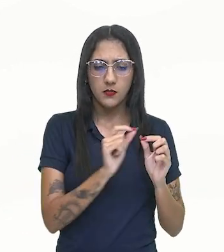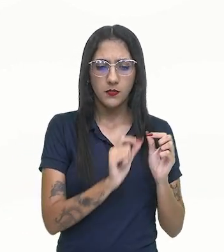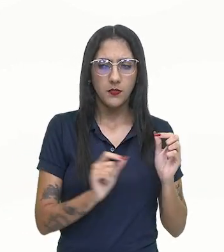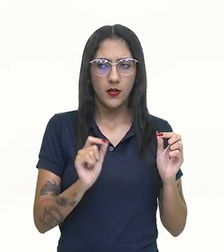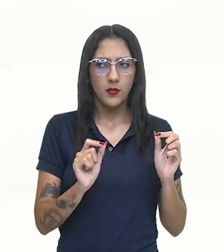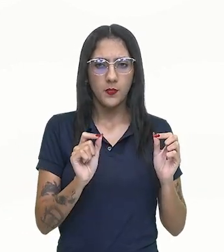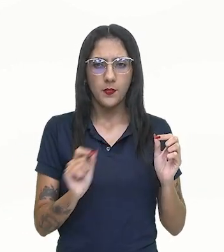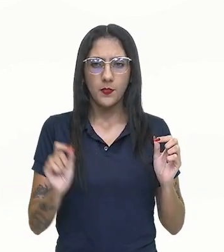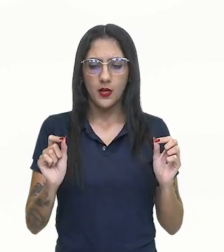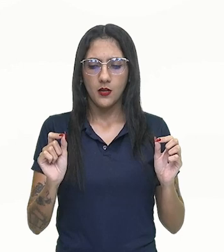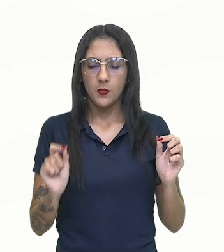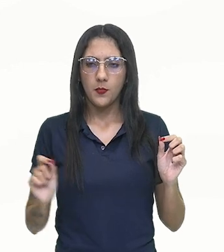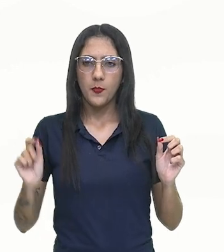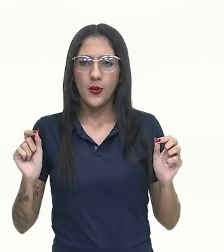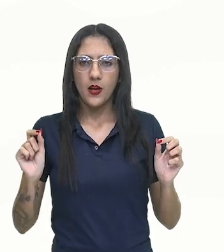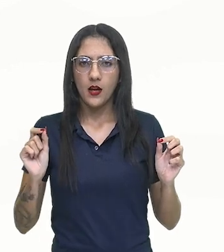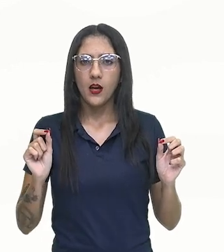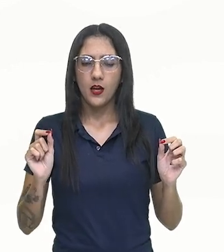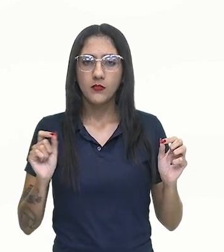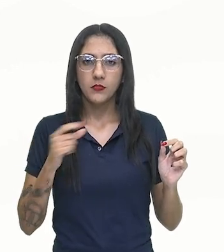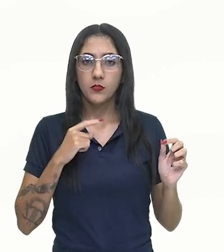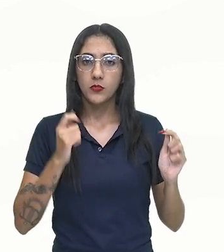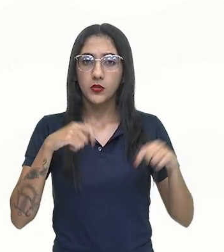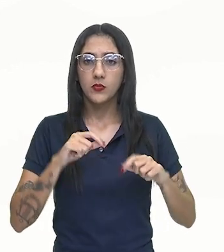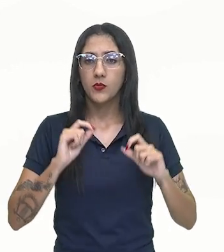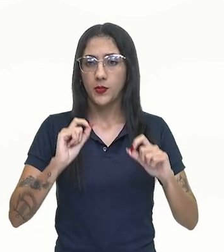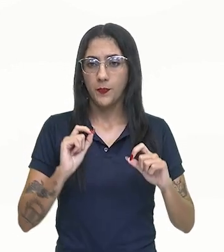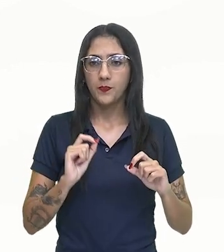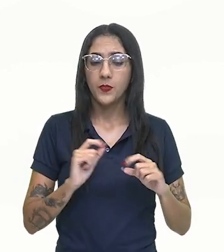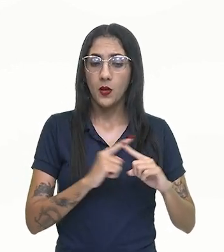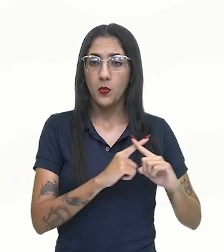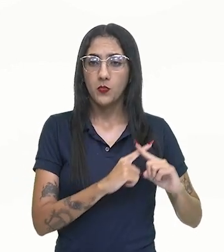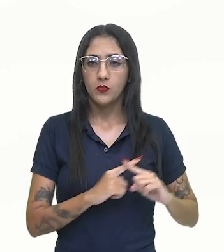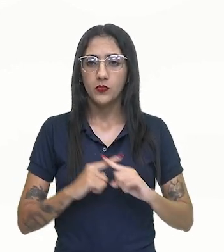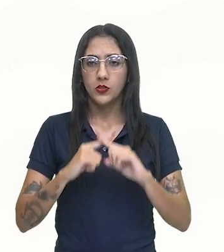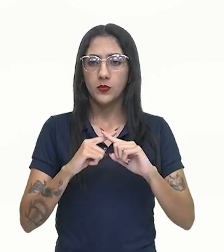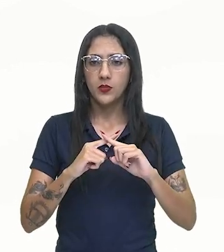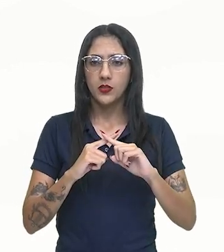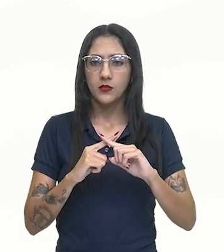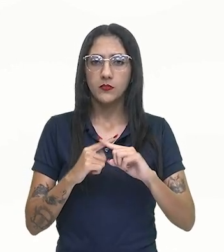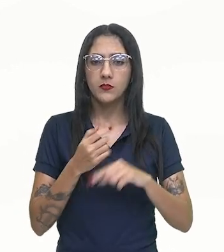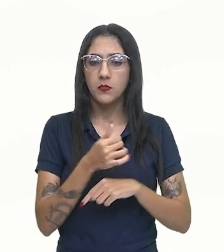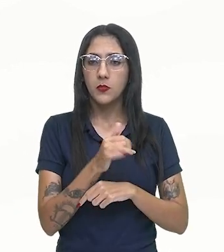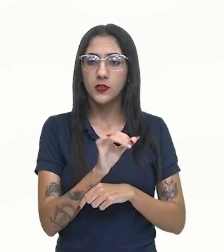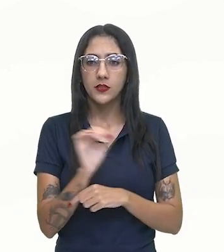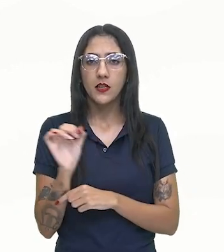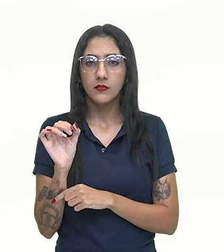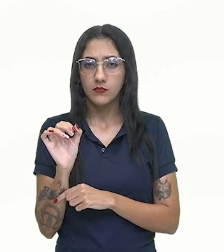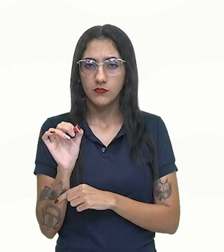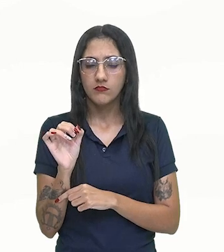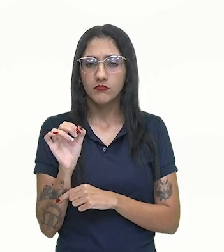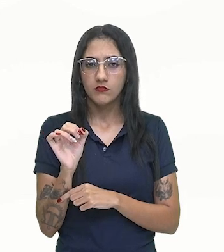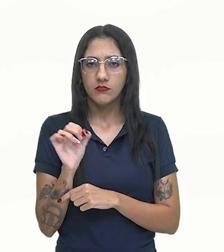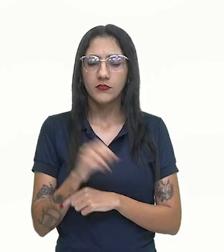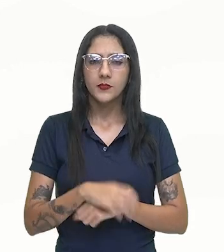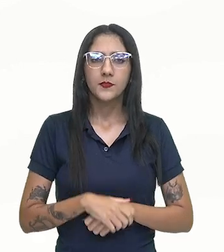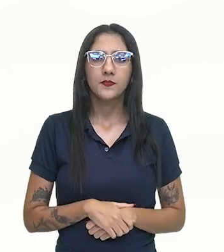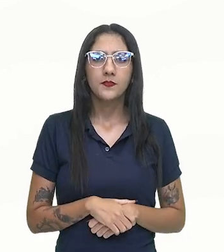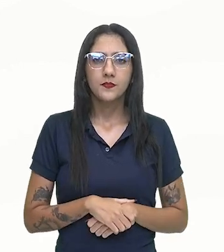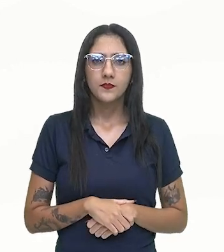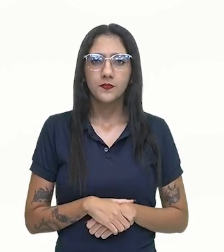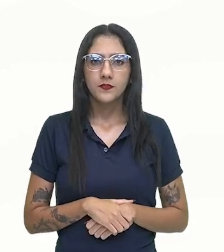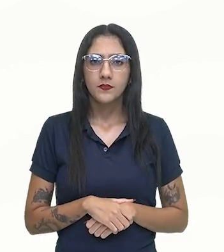a gente pode considerar uma multiplicação por 100, tá? Então nós